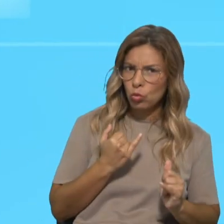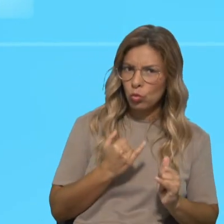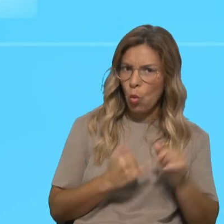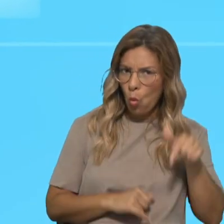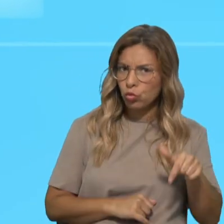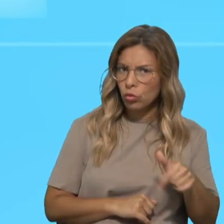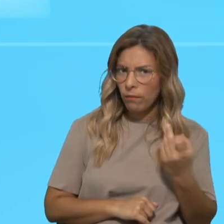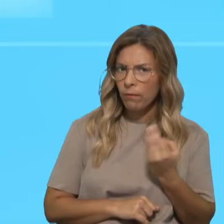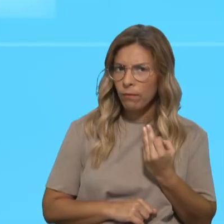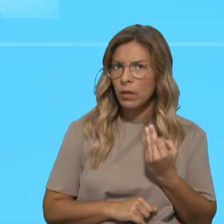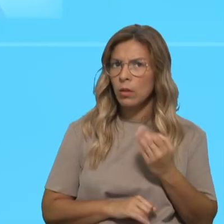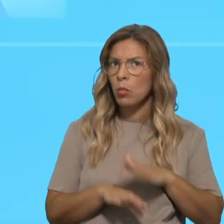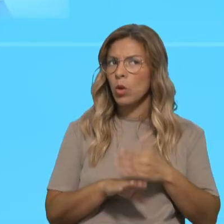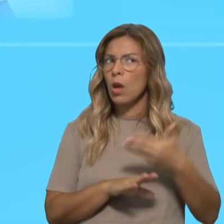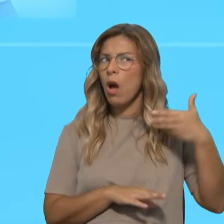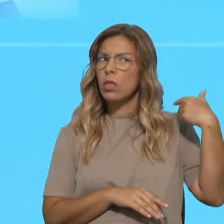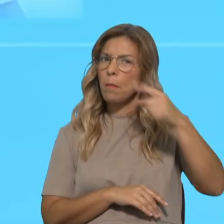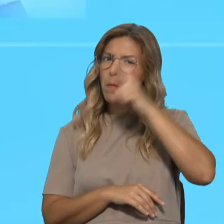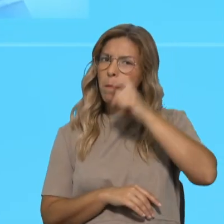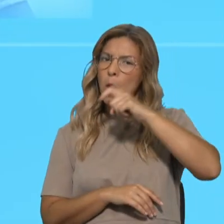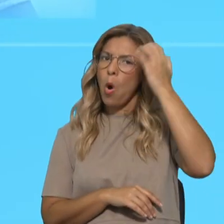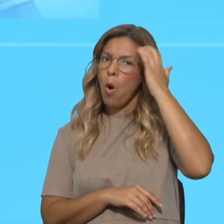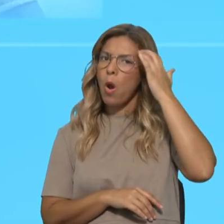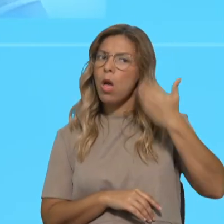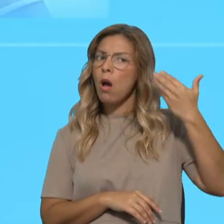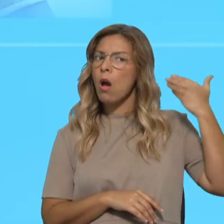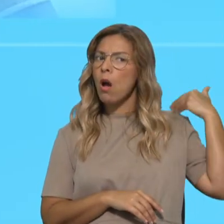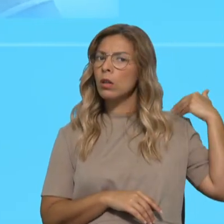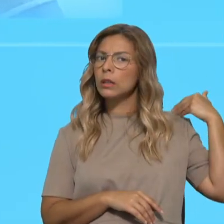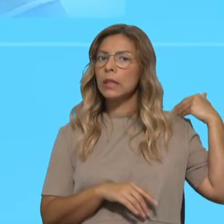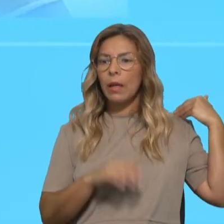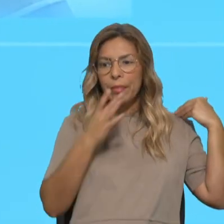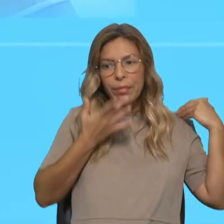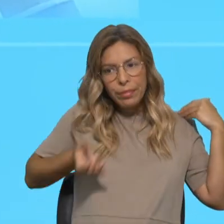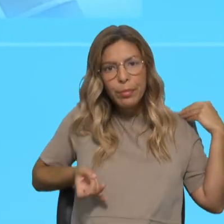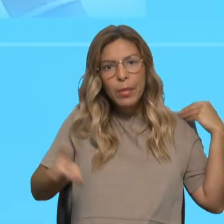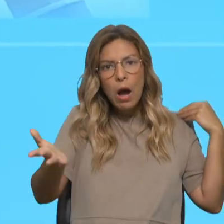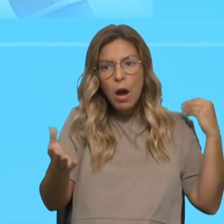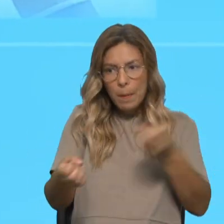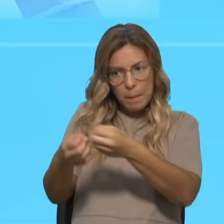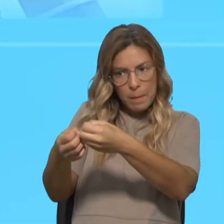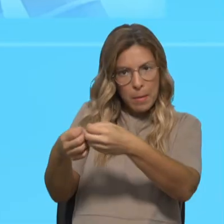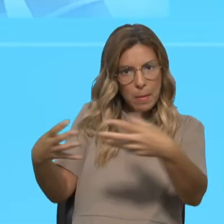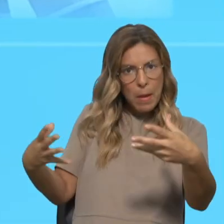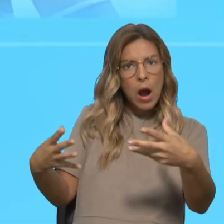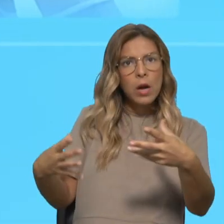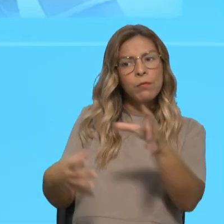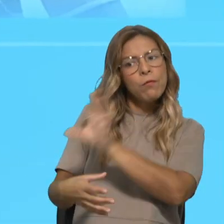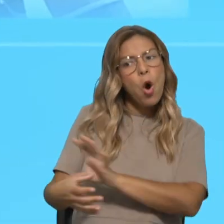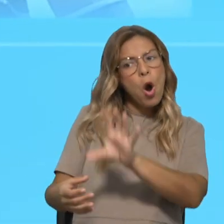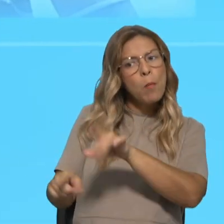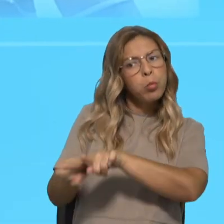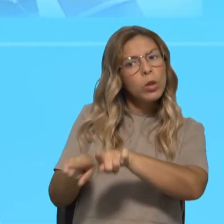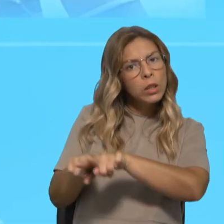este quase apagamento da memória e reabilitar determinadas formas de